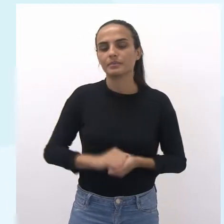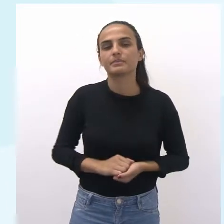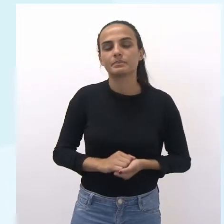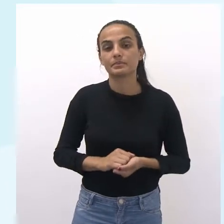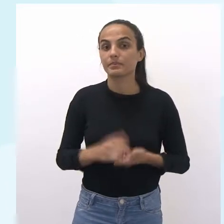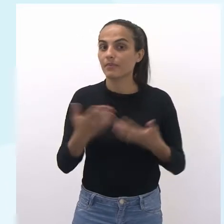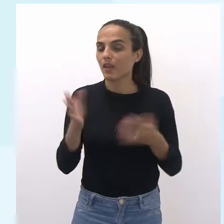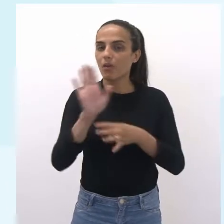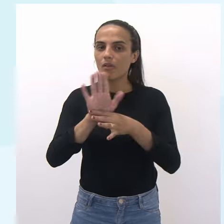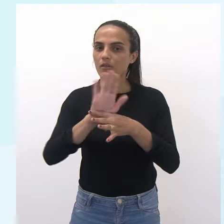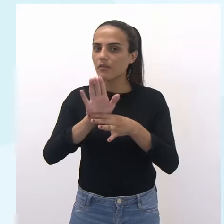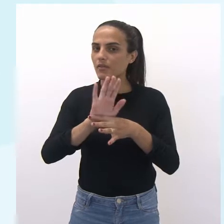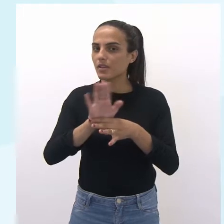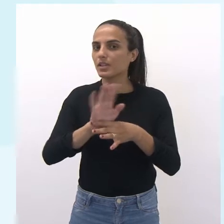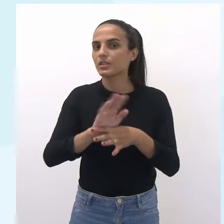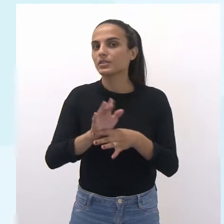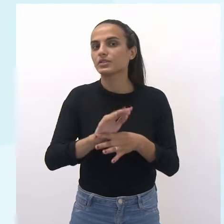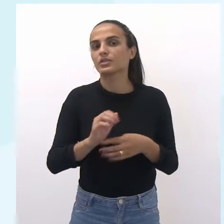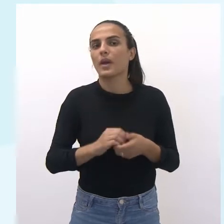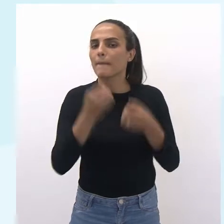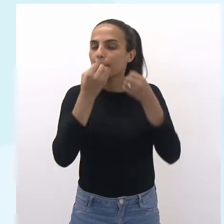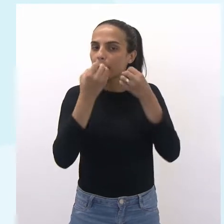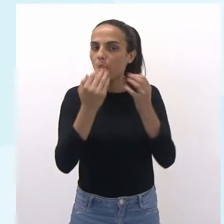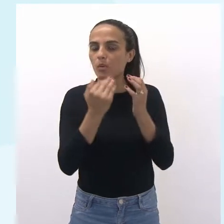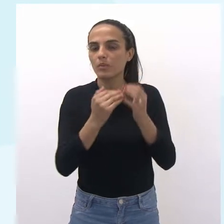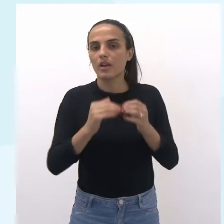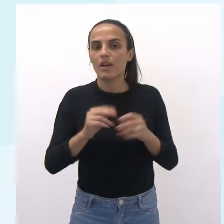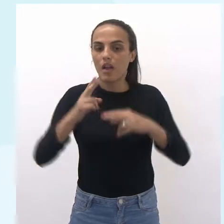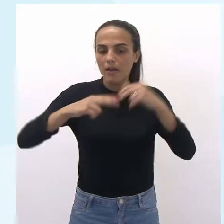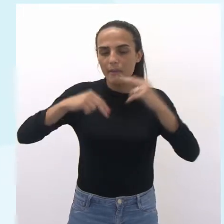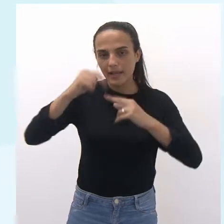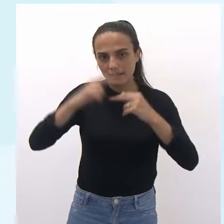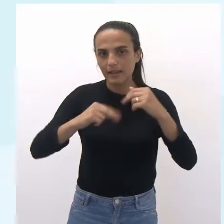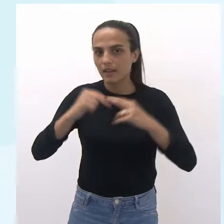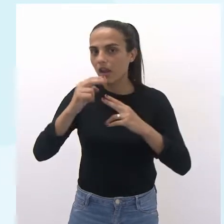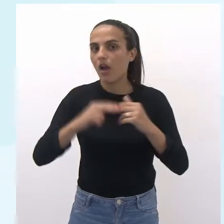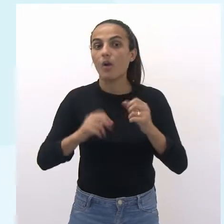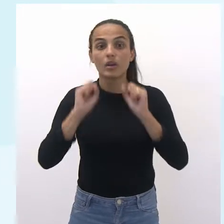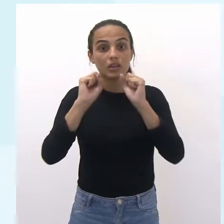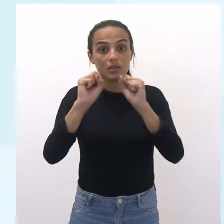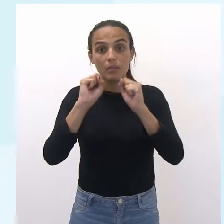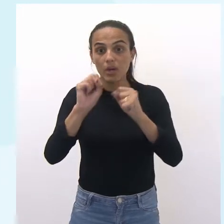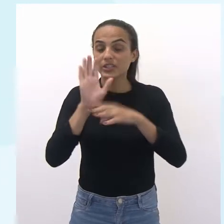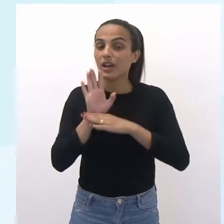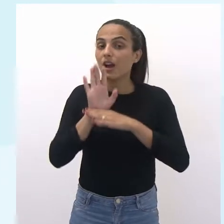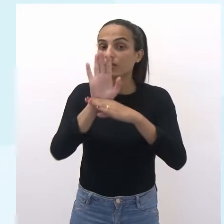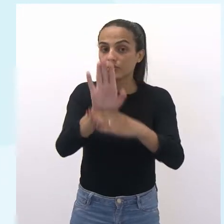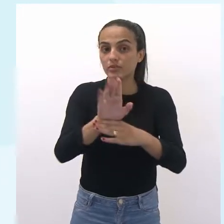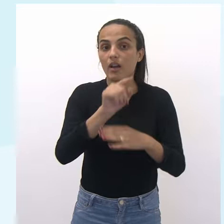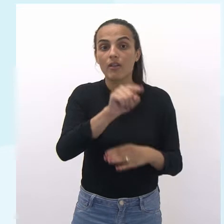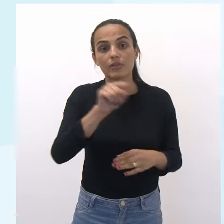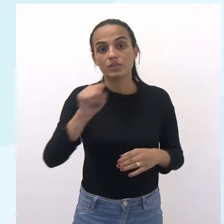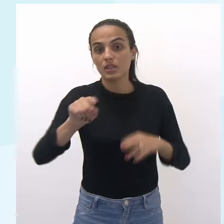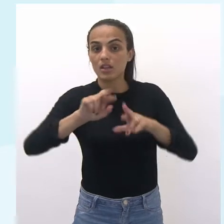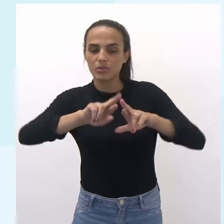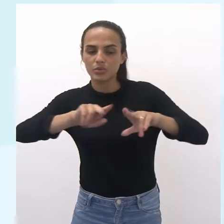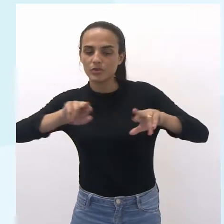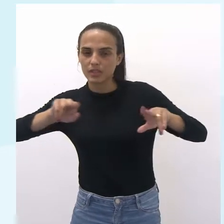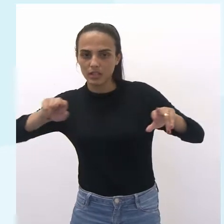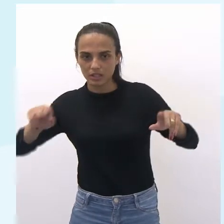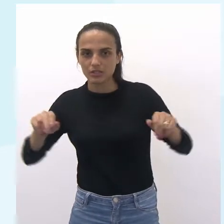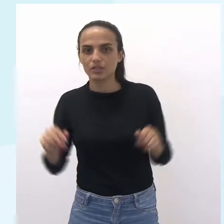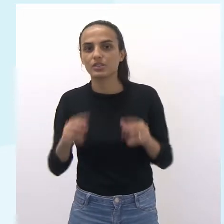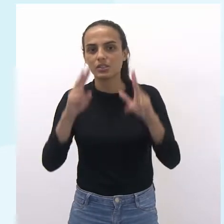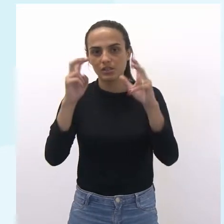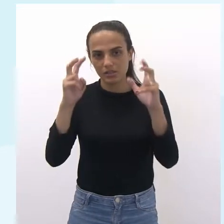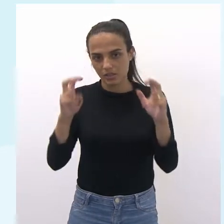o vídeo é mais um recurso, mais uma ferramenta que pode auxiliar nessa diversificação de